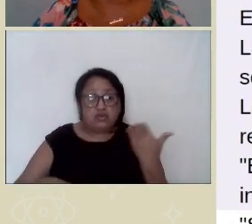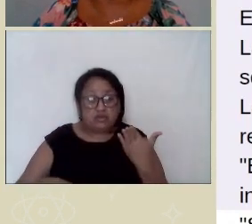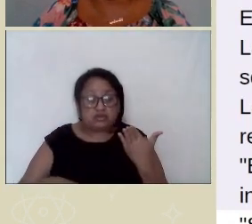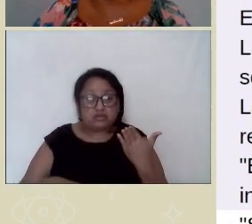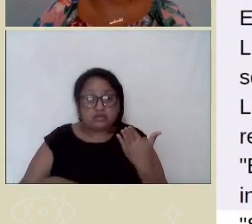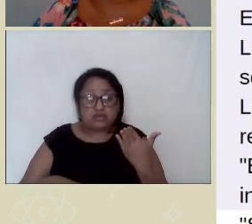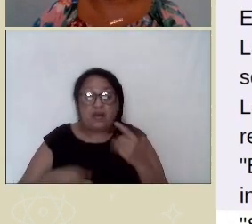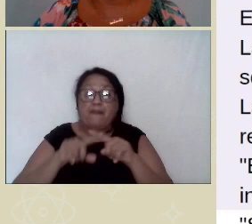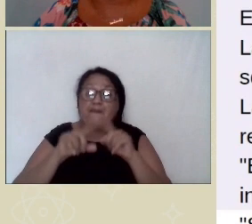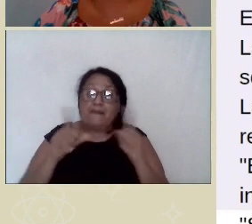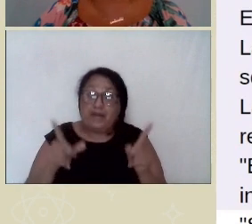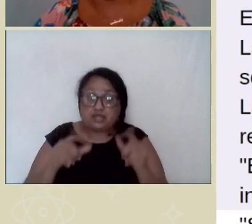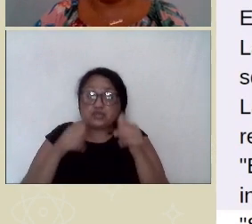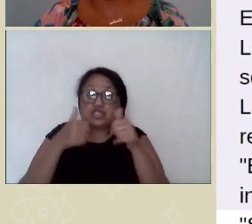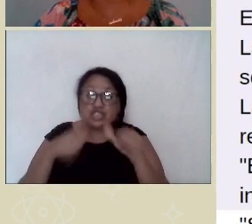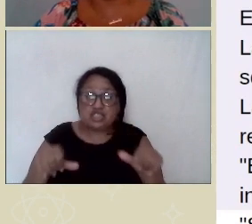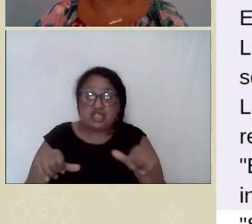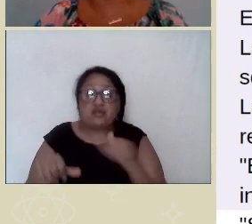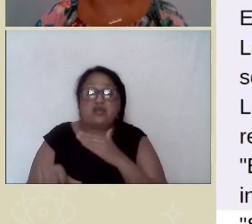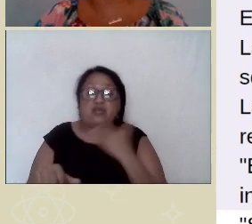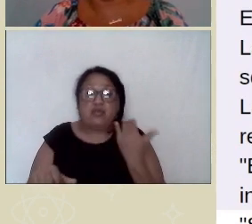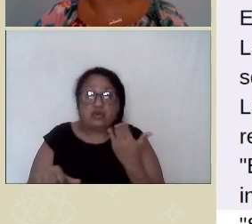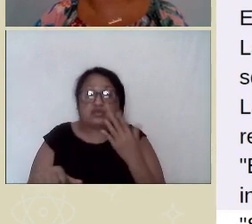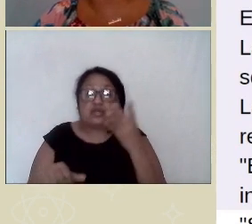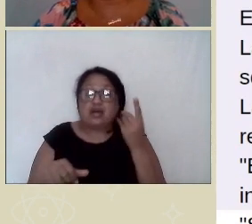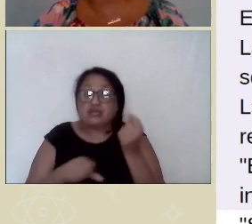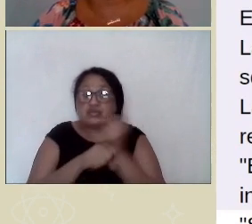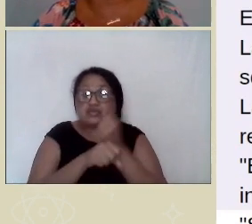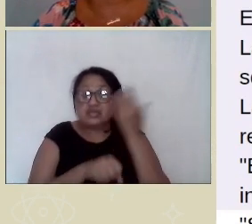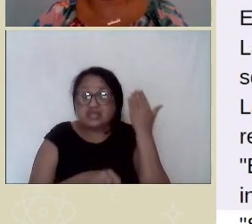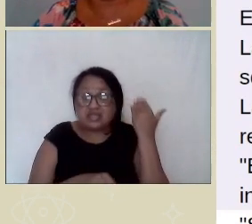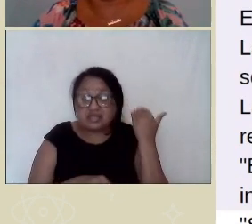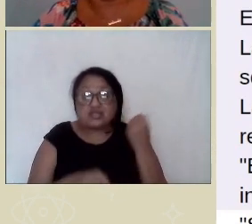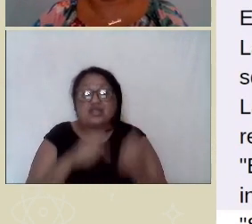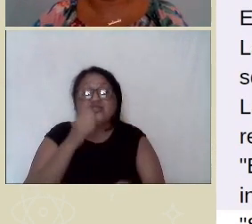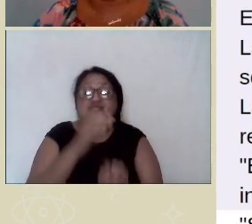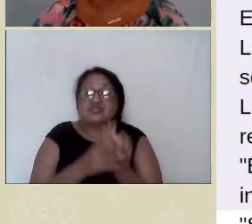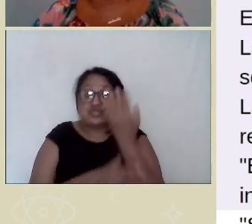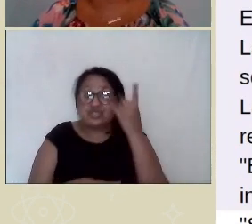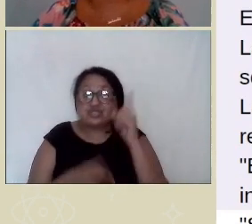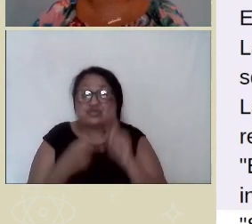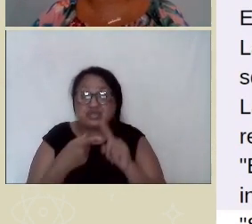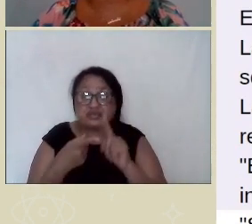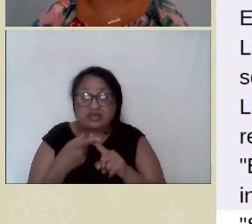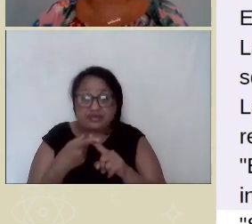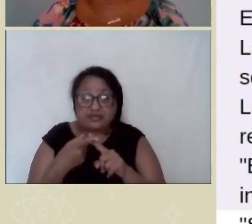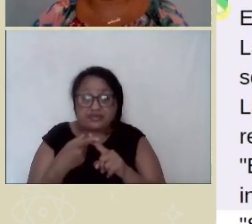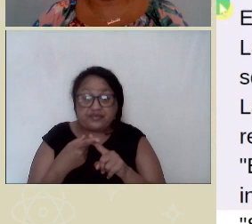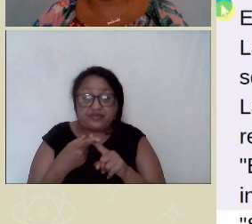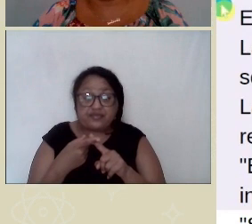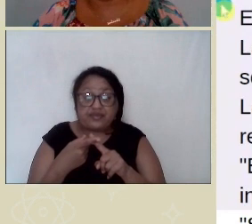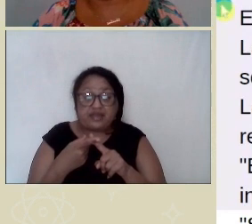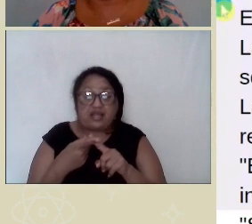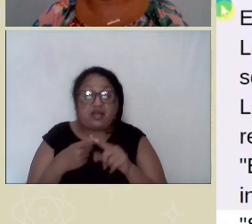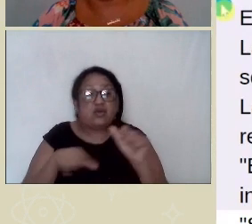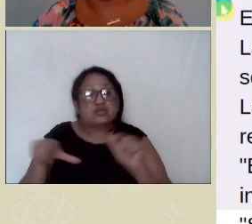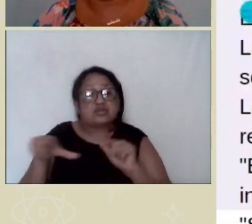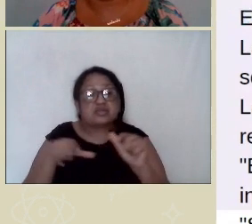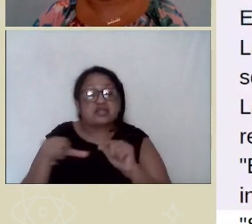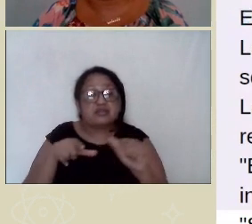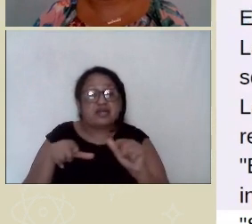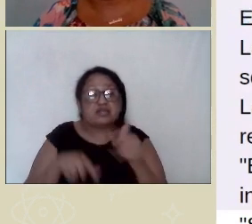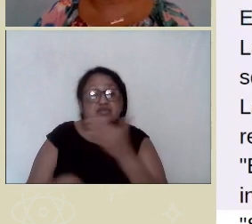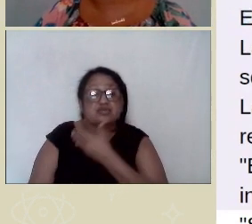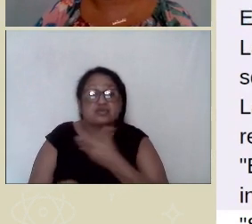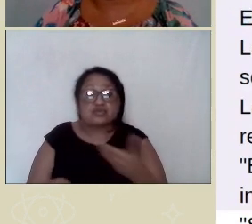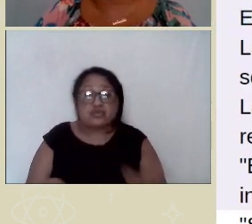enterrados há muitos anos também começaram a aparecer também estão aparecendo o funcionário do governo do Nepal relatou